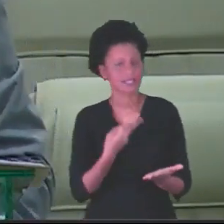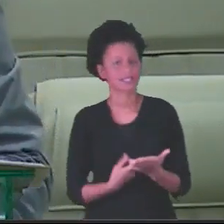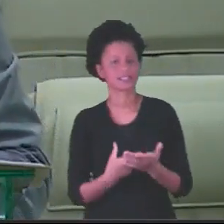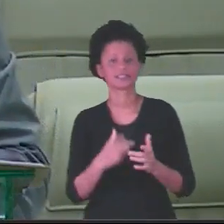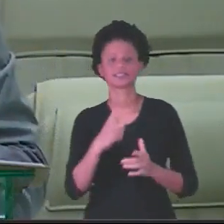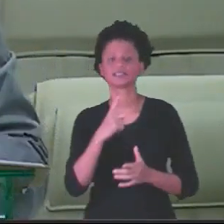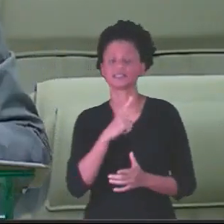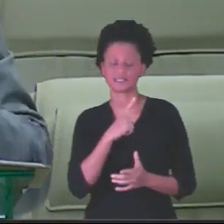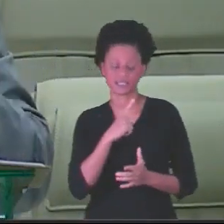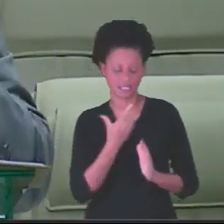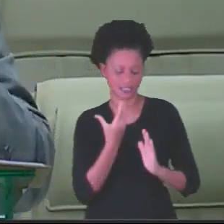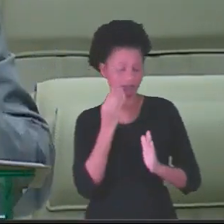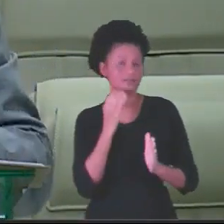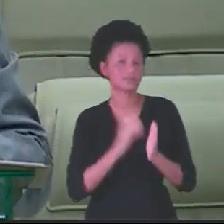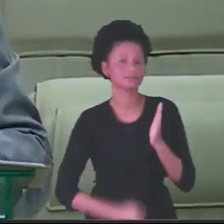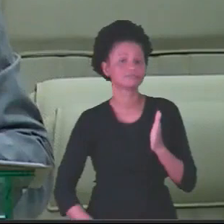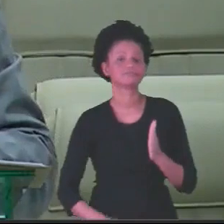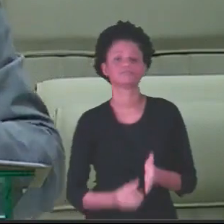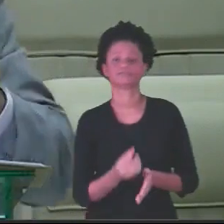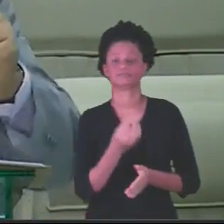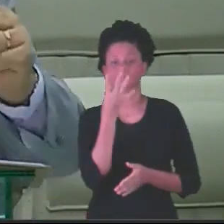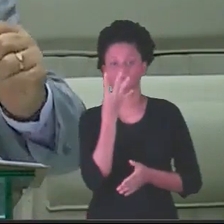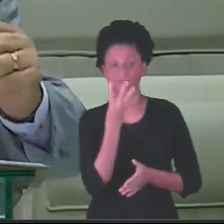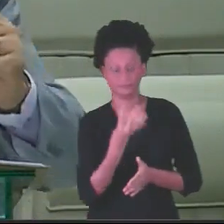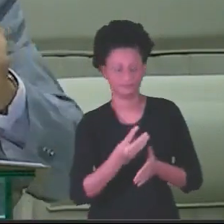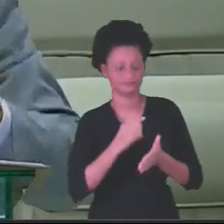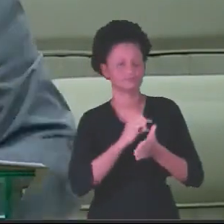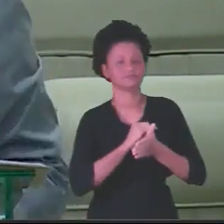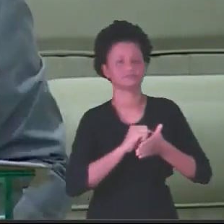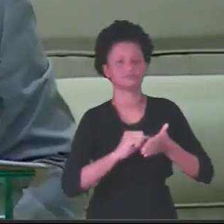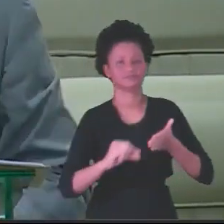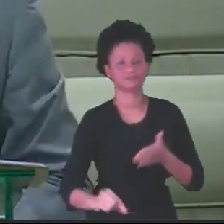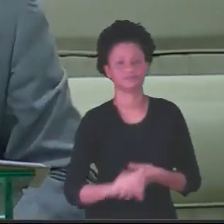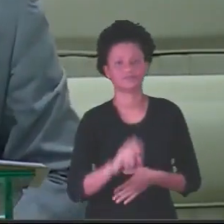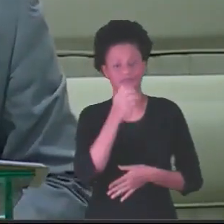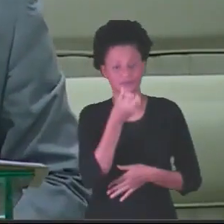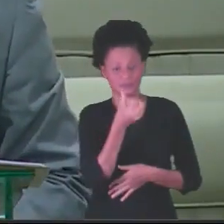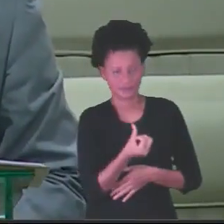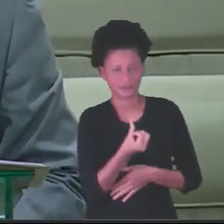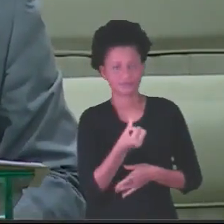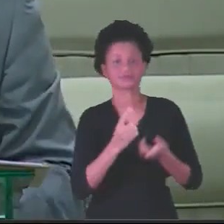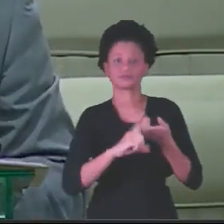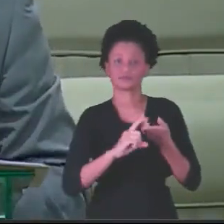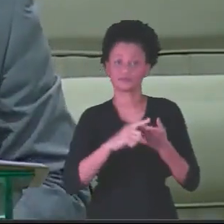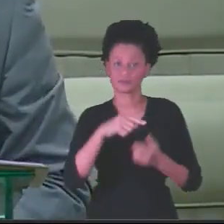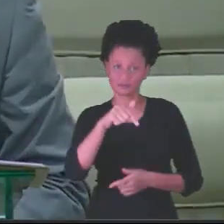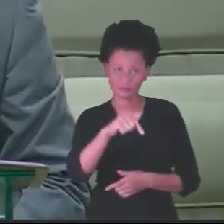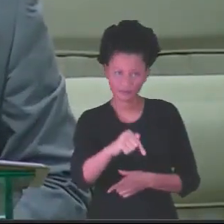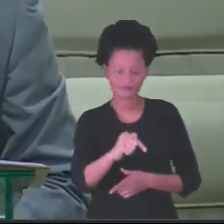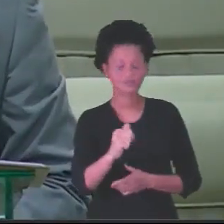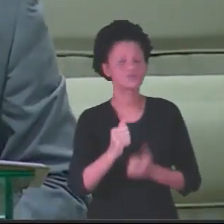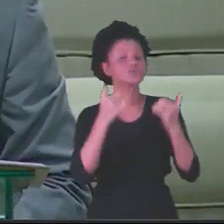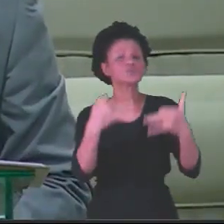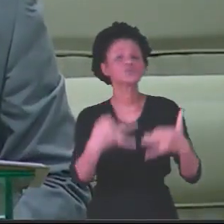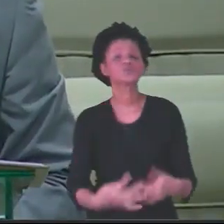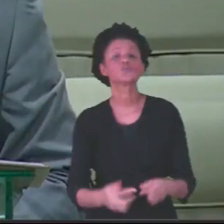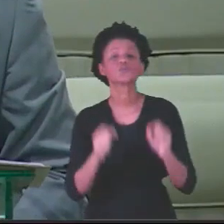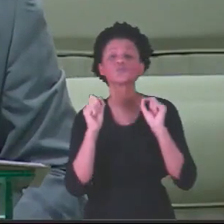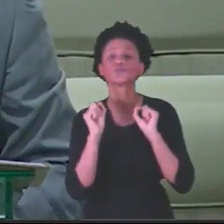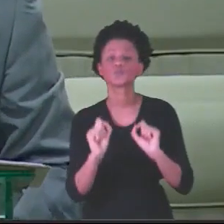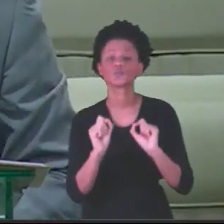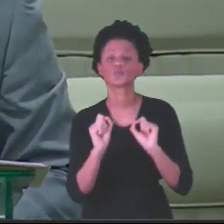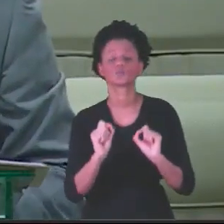no capítulo 34 versículo 6 e 7 diz o seguinte